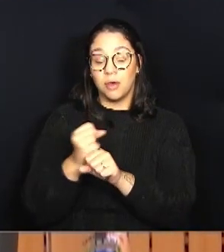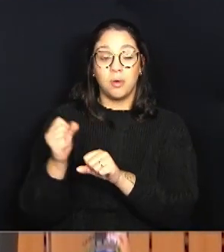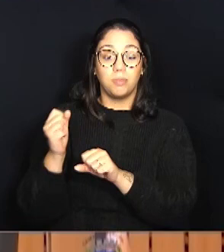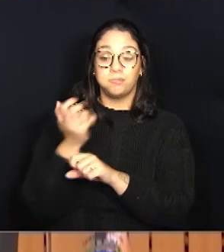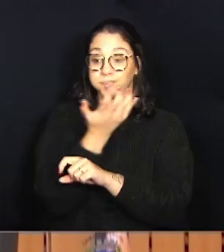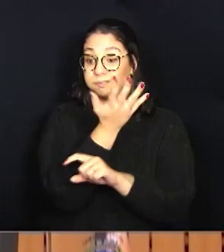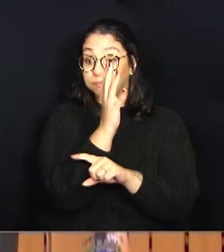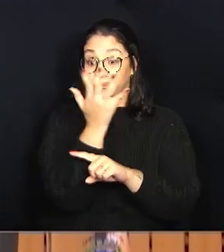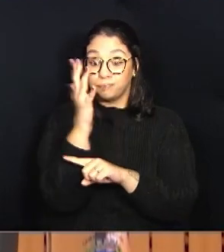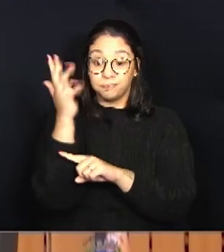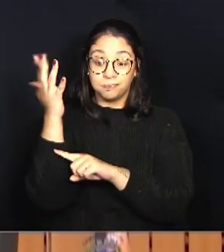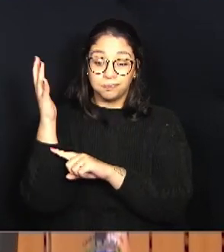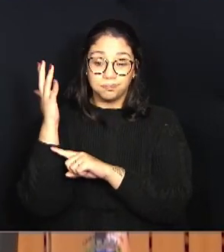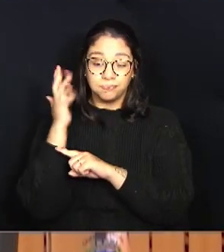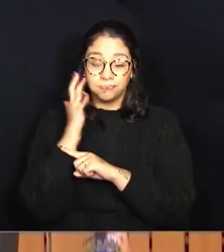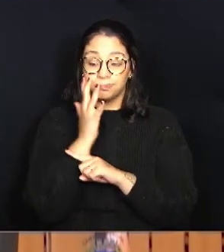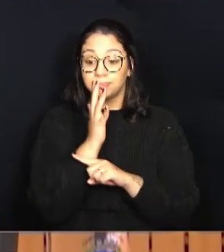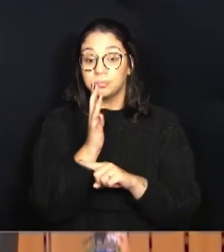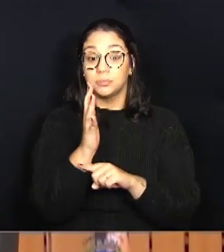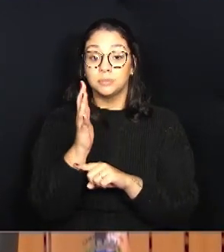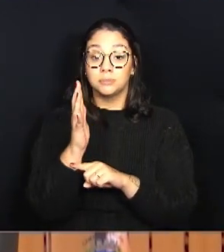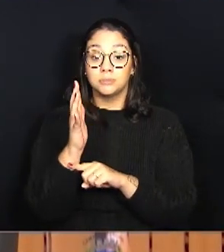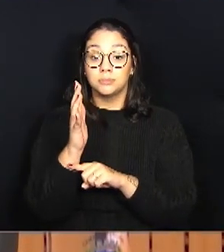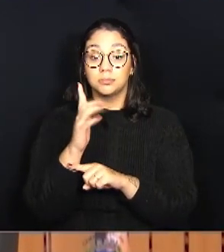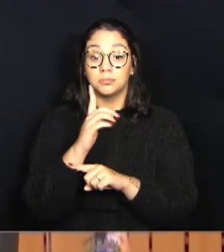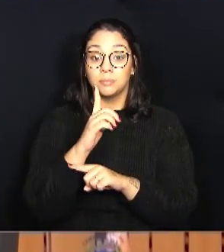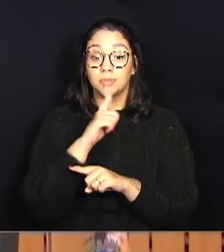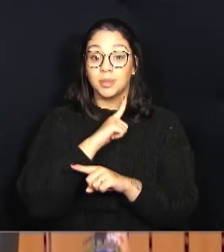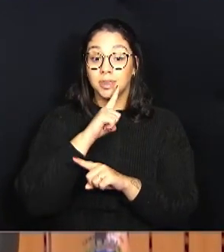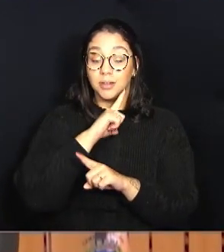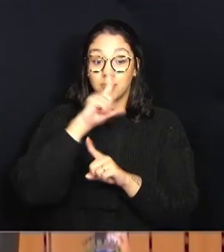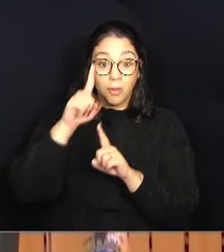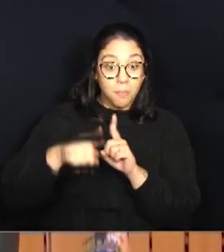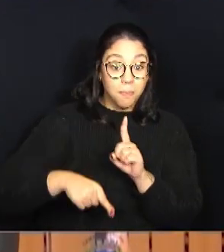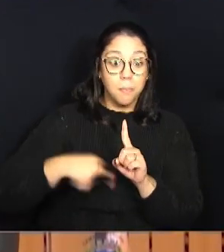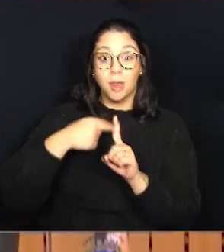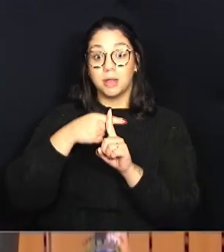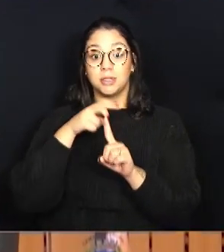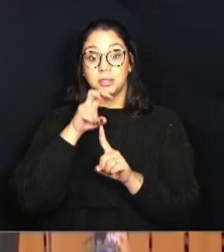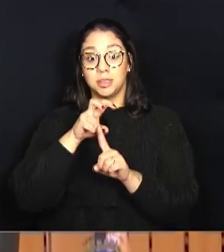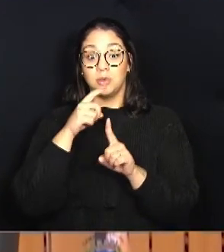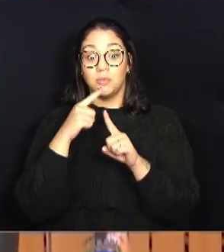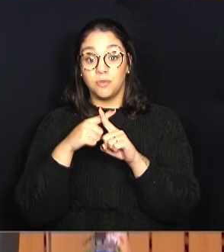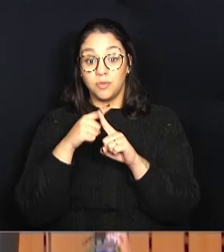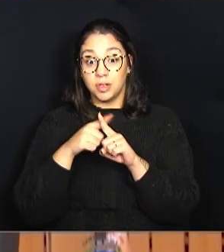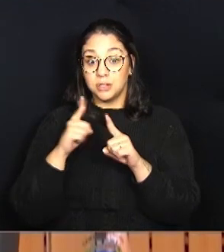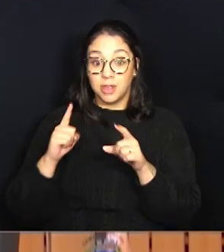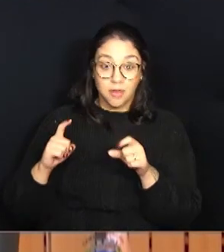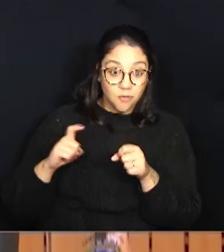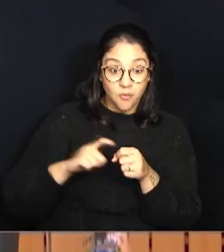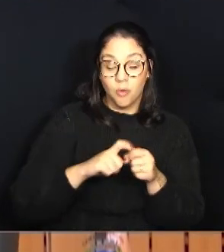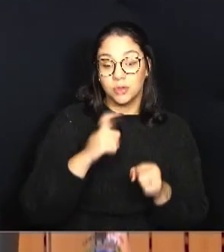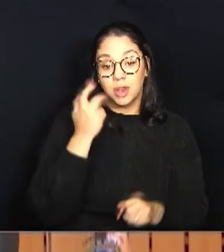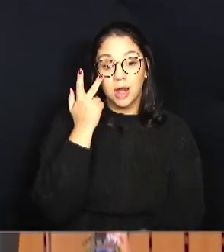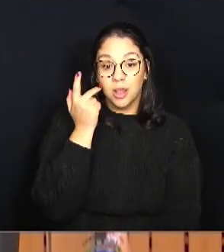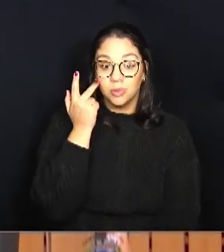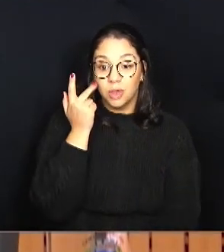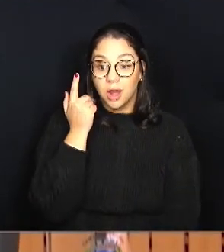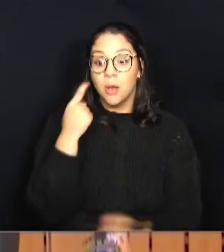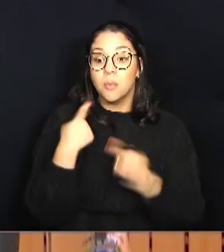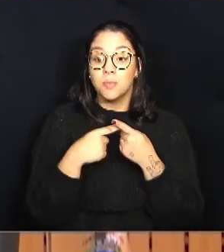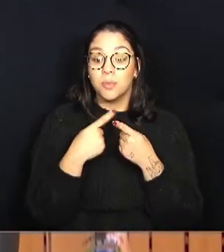por vegetação em Campinas, foi multiplicada por 5 vezes. E a maior parte é recuperação natural, porque